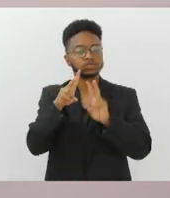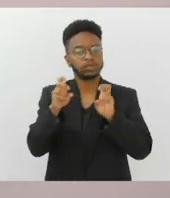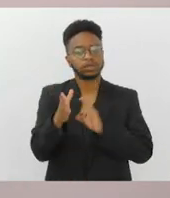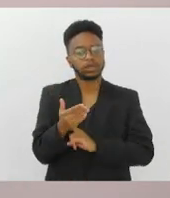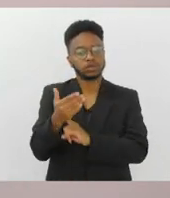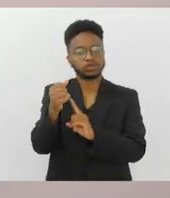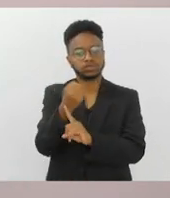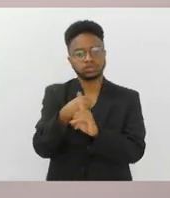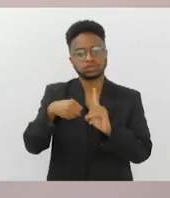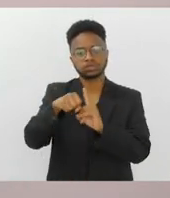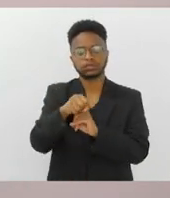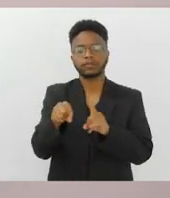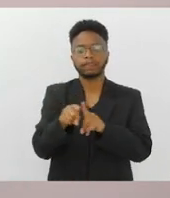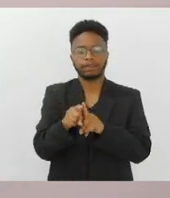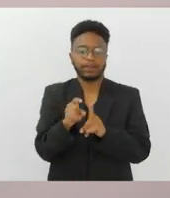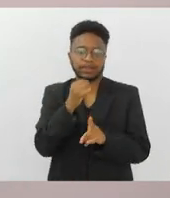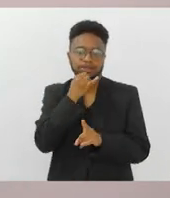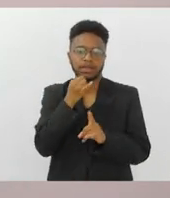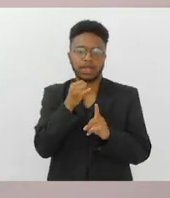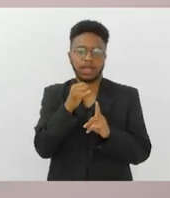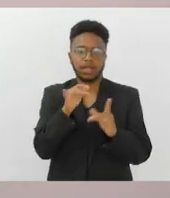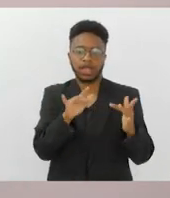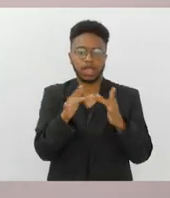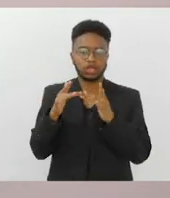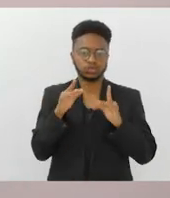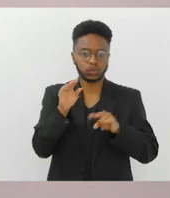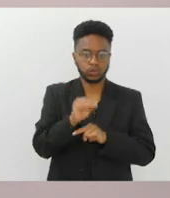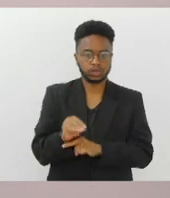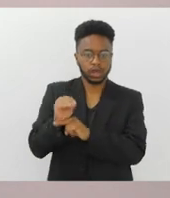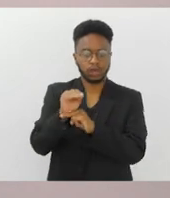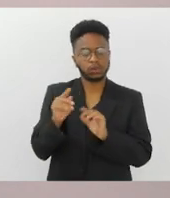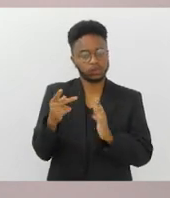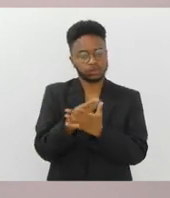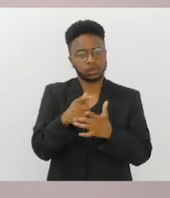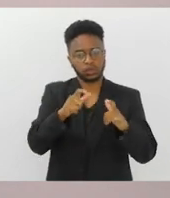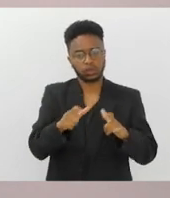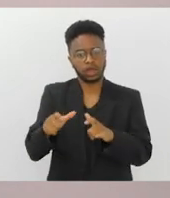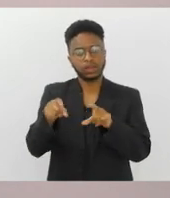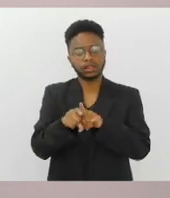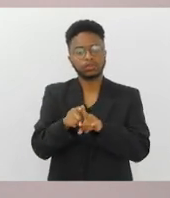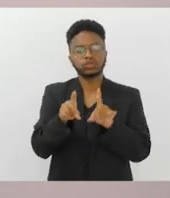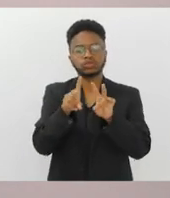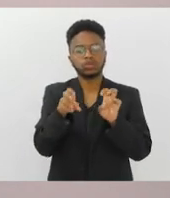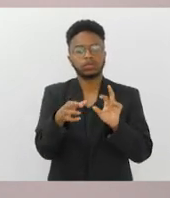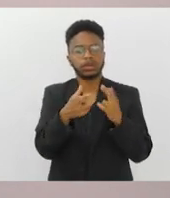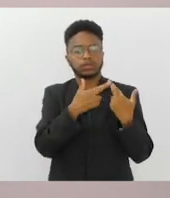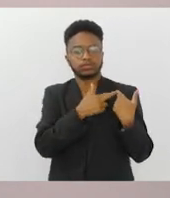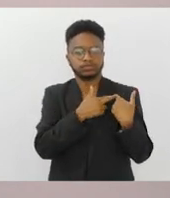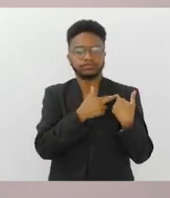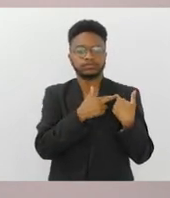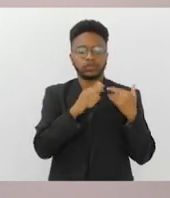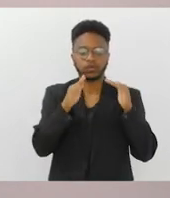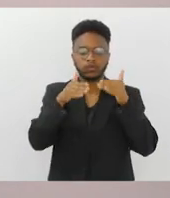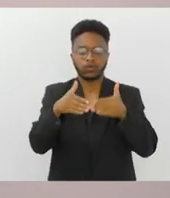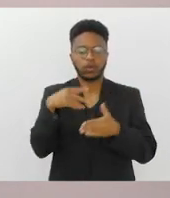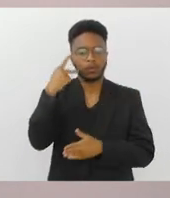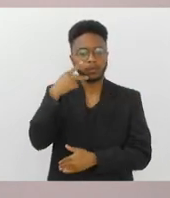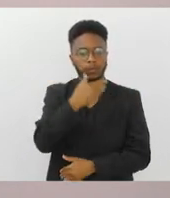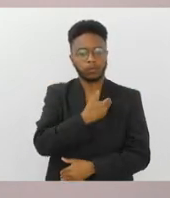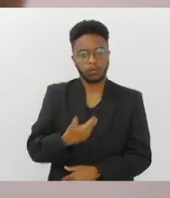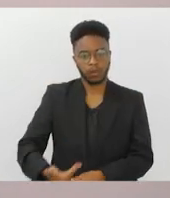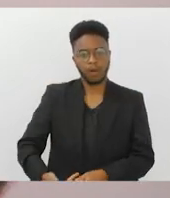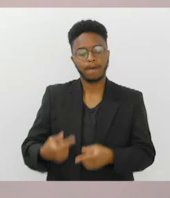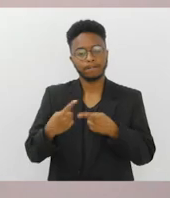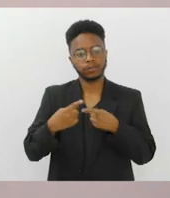como as próprias redes de cuidado que acontecem nos territórios, mas também na responsabilização das políticas públicas, né? Que a gente sabe que é o que